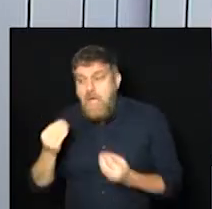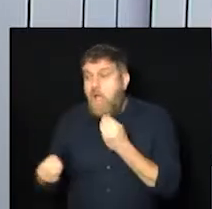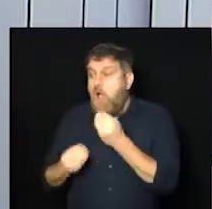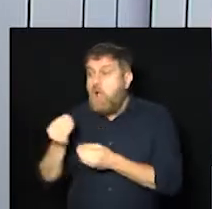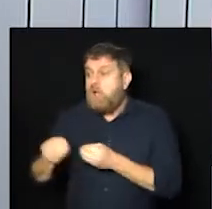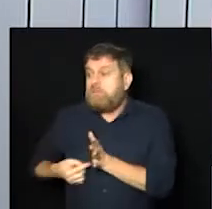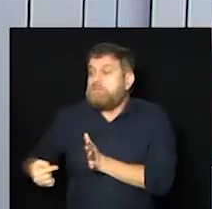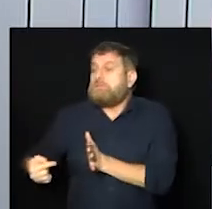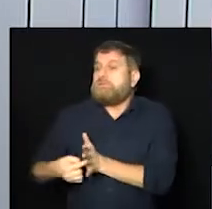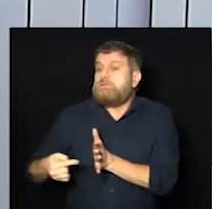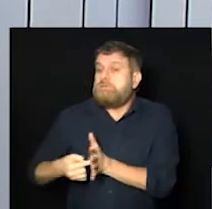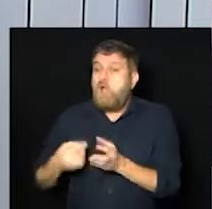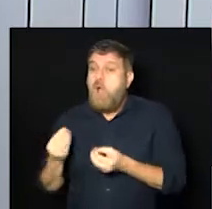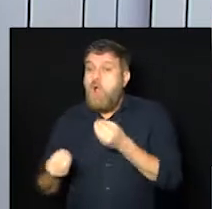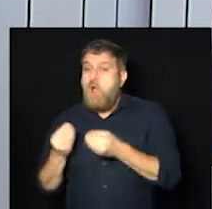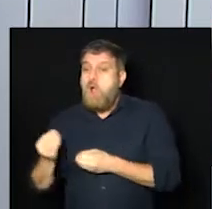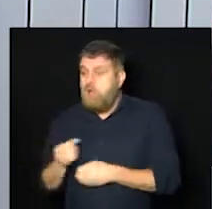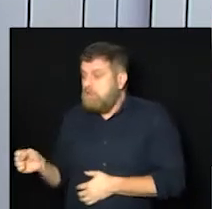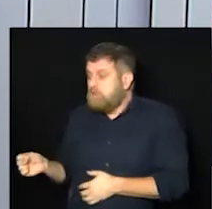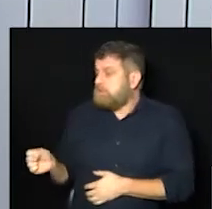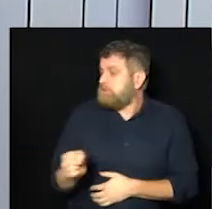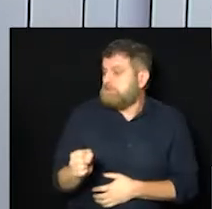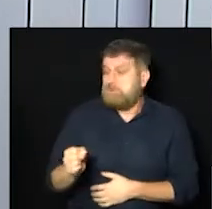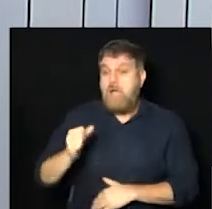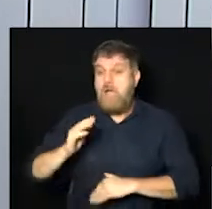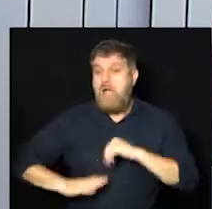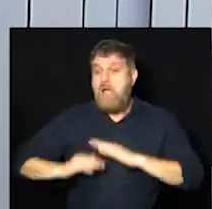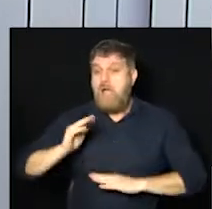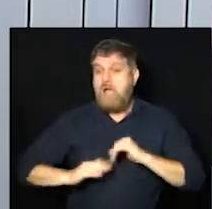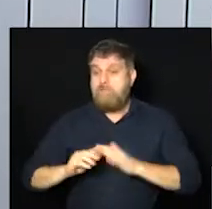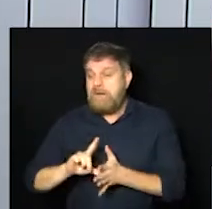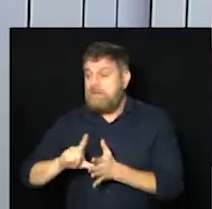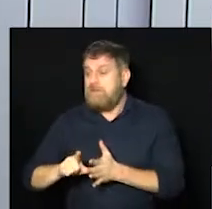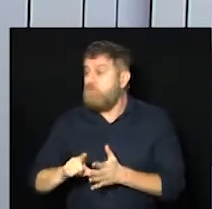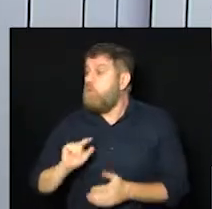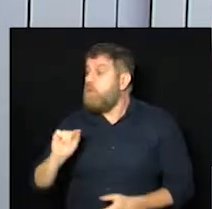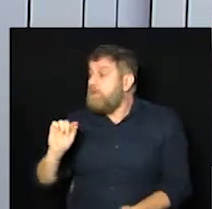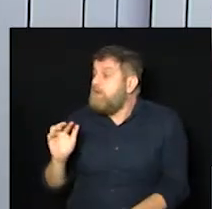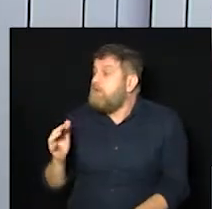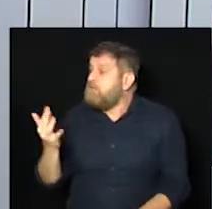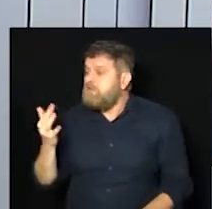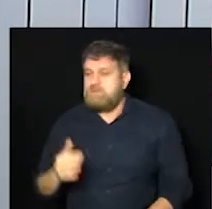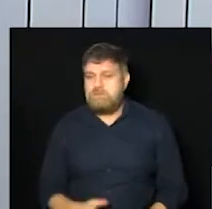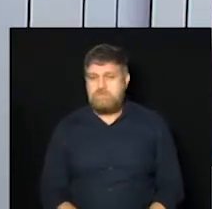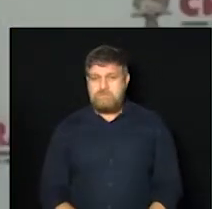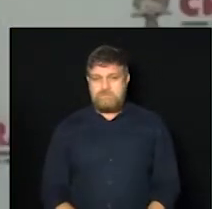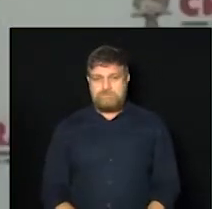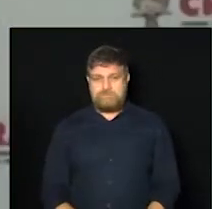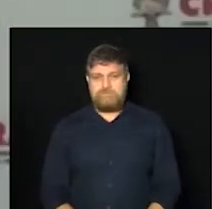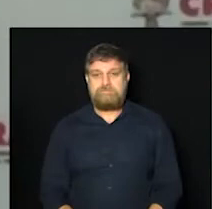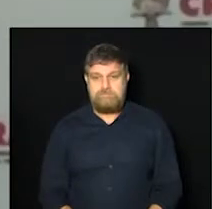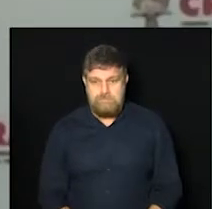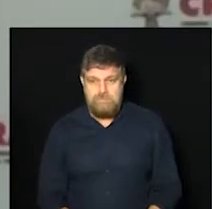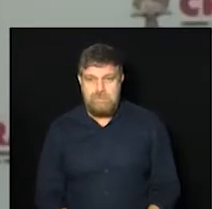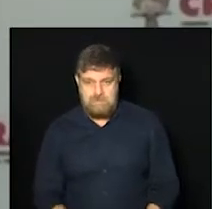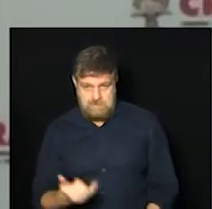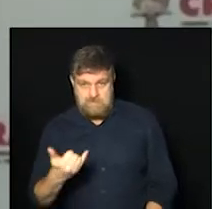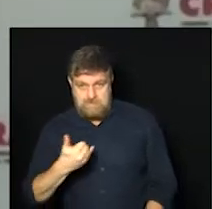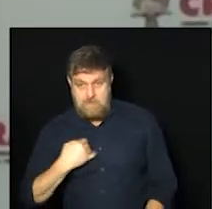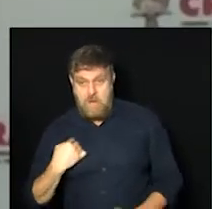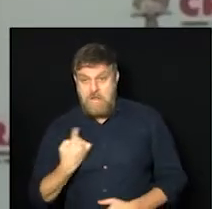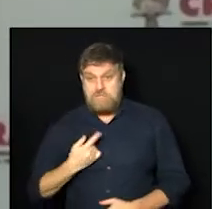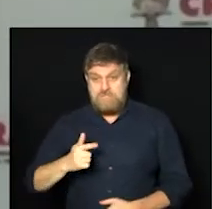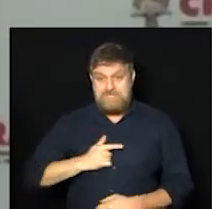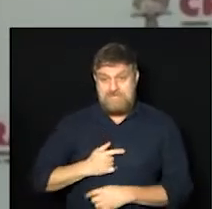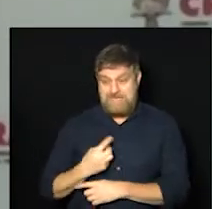até vocês um caso e quais são as ações seguintes que são realizadas? Como você disse, né, nós temos